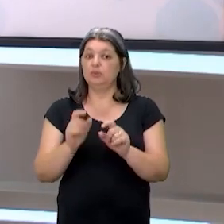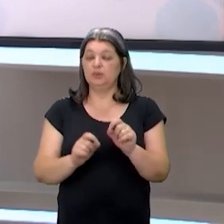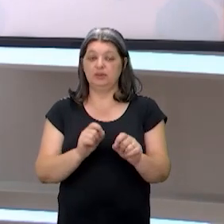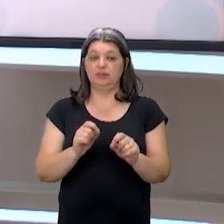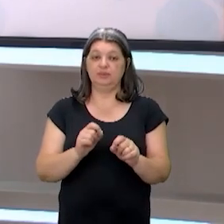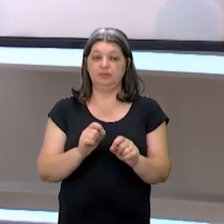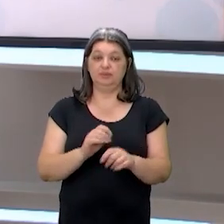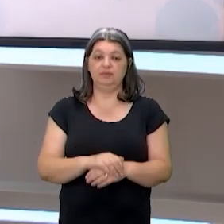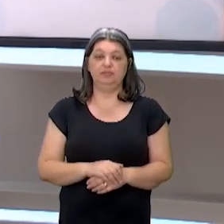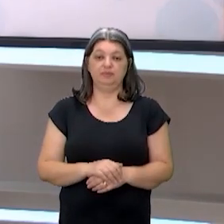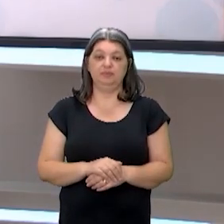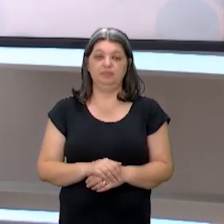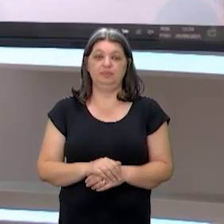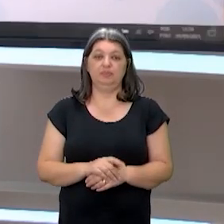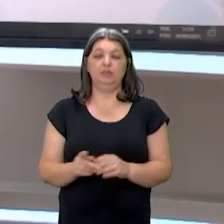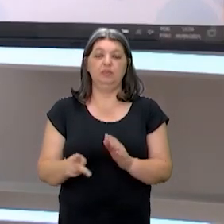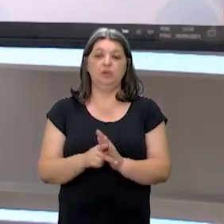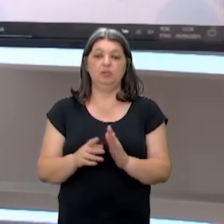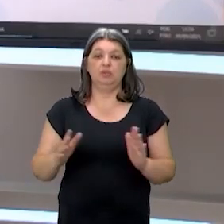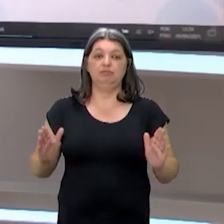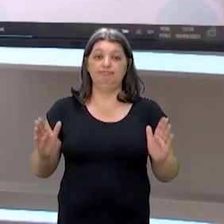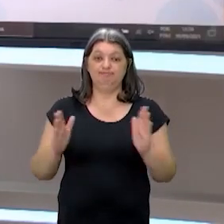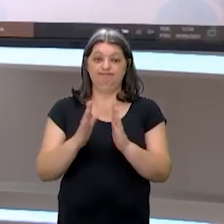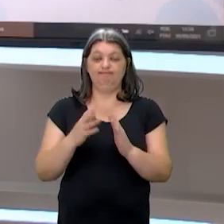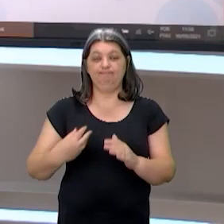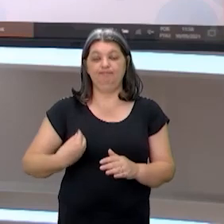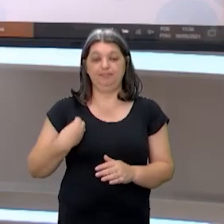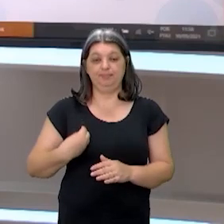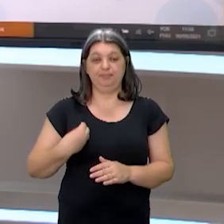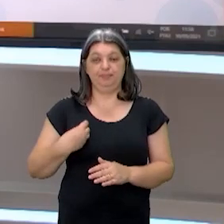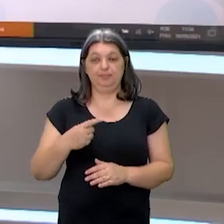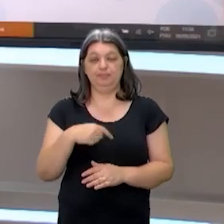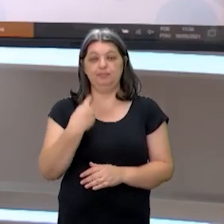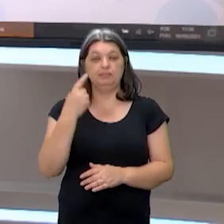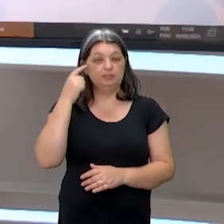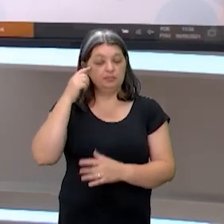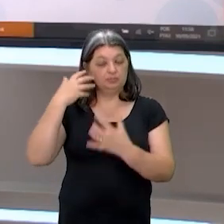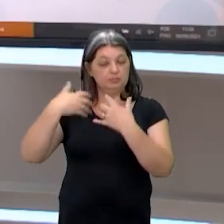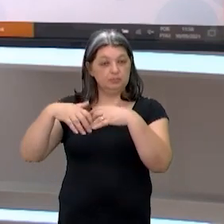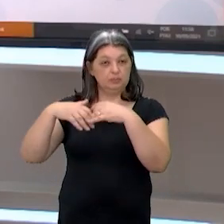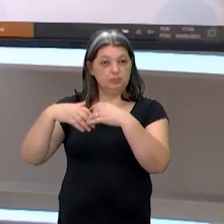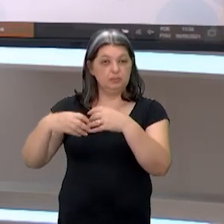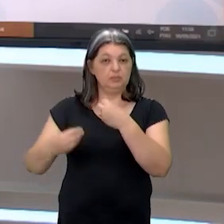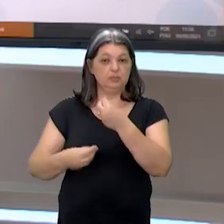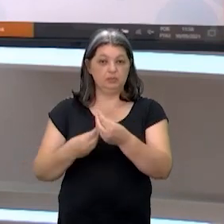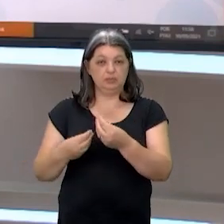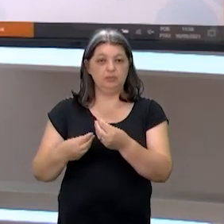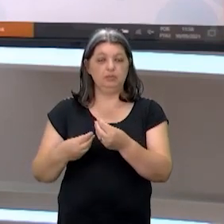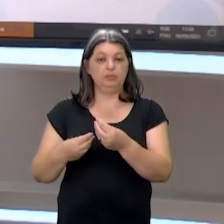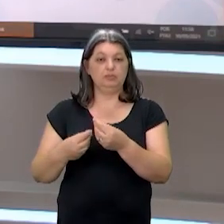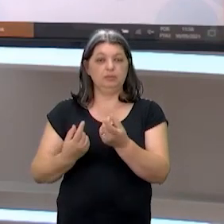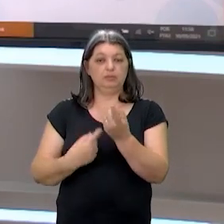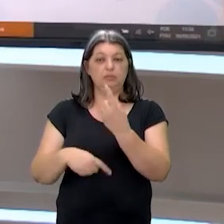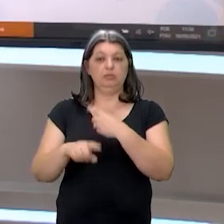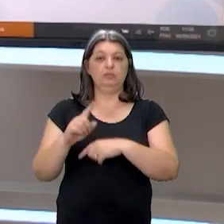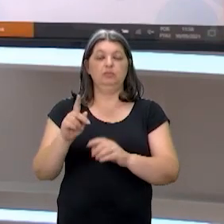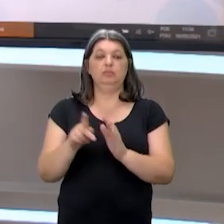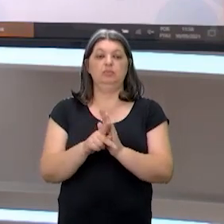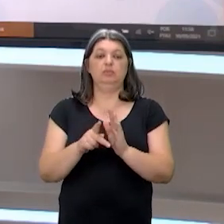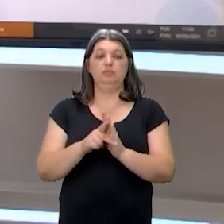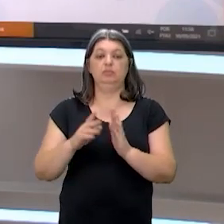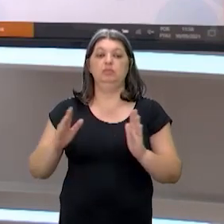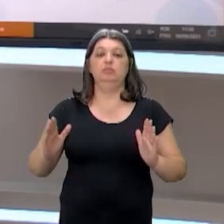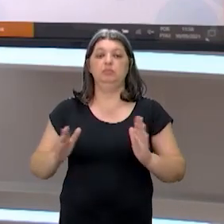para falar de algo que impacta as nossas vidas e pensar na perspectiva também da superação desse impacto.